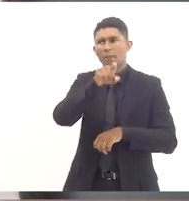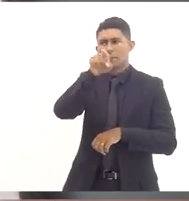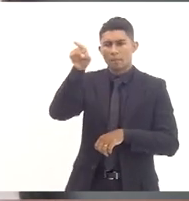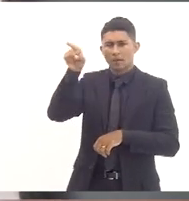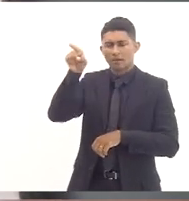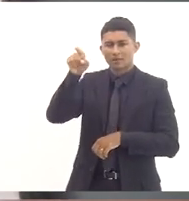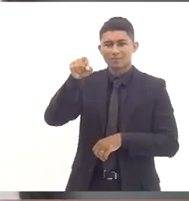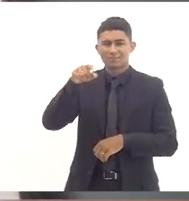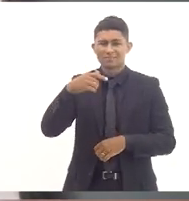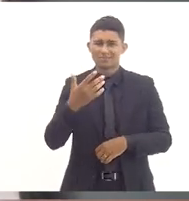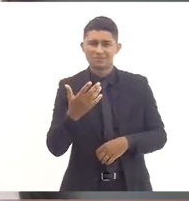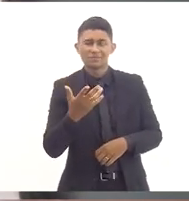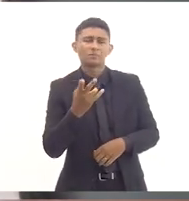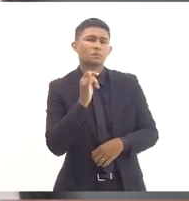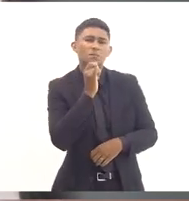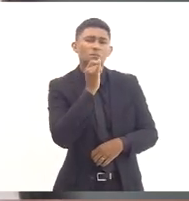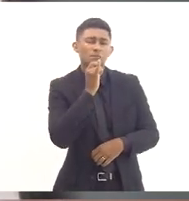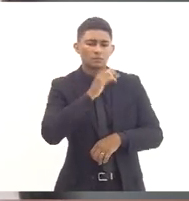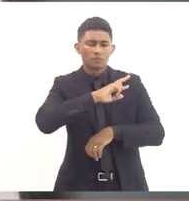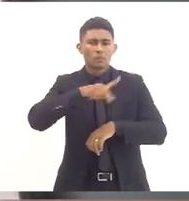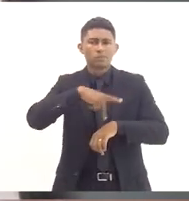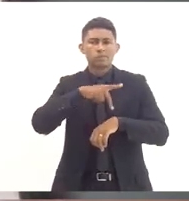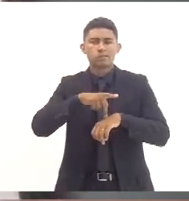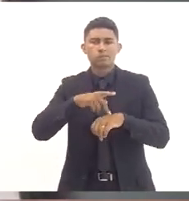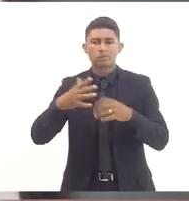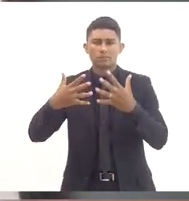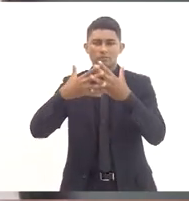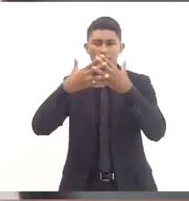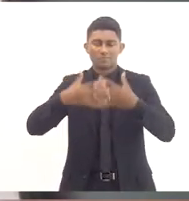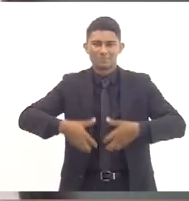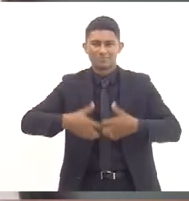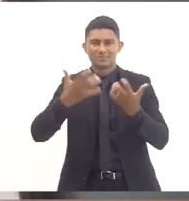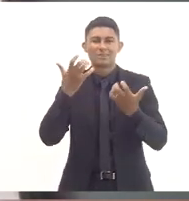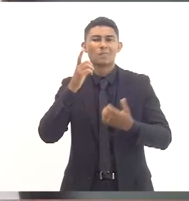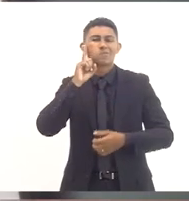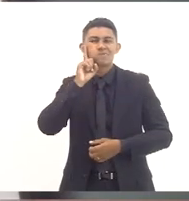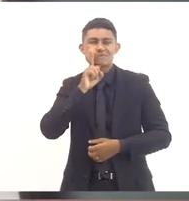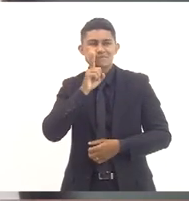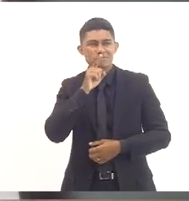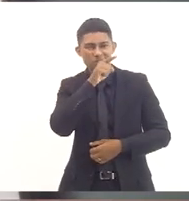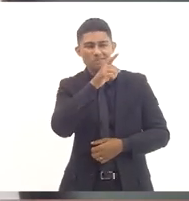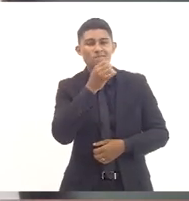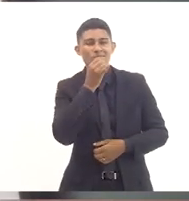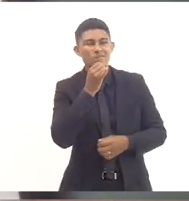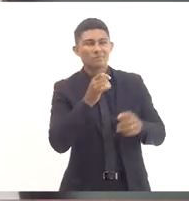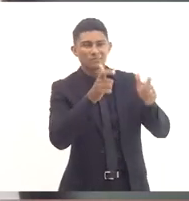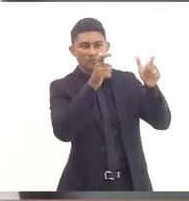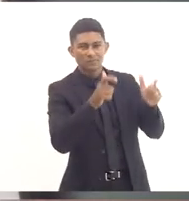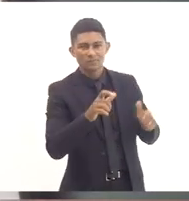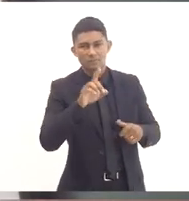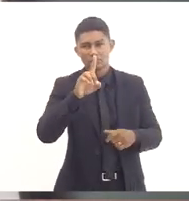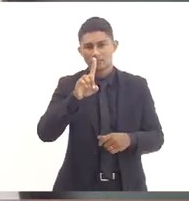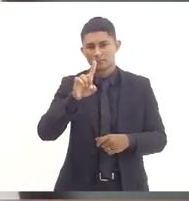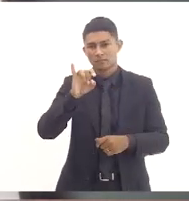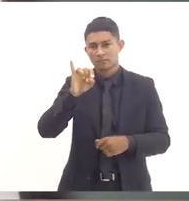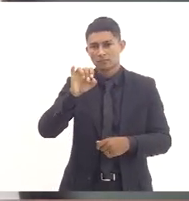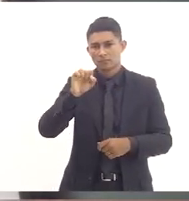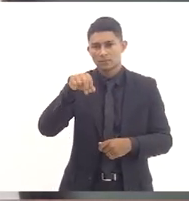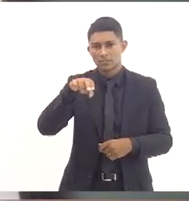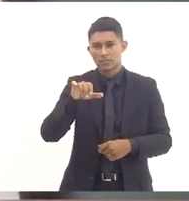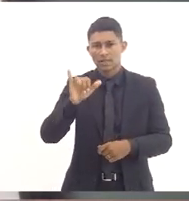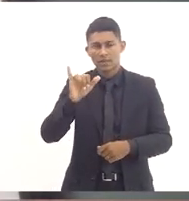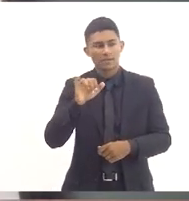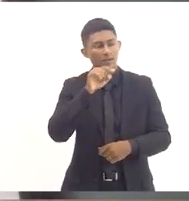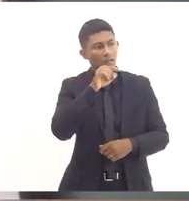pelo contrário a gente vai para os Estados Unidos se você for no na Disney por exemplo os melhores lugares são para os